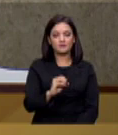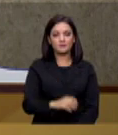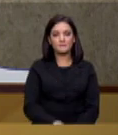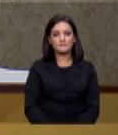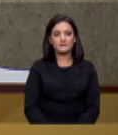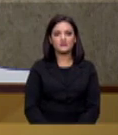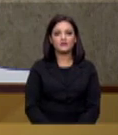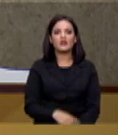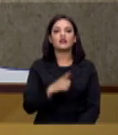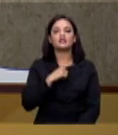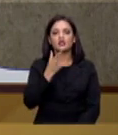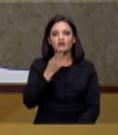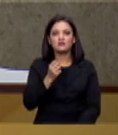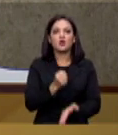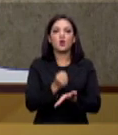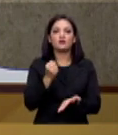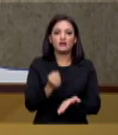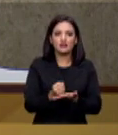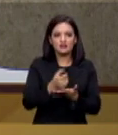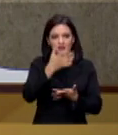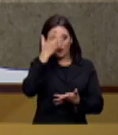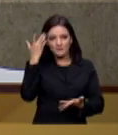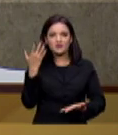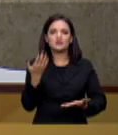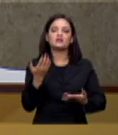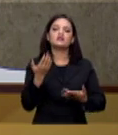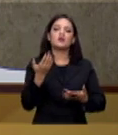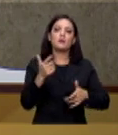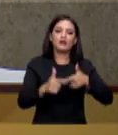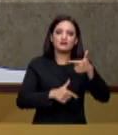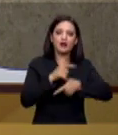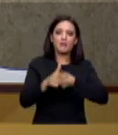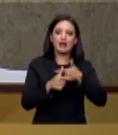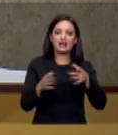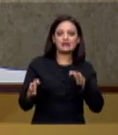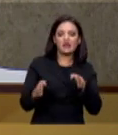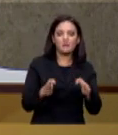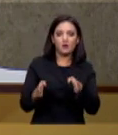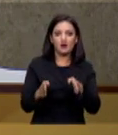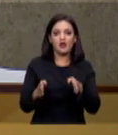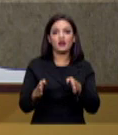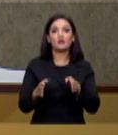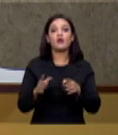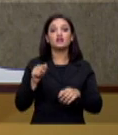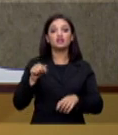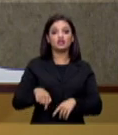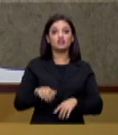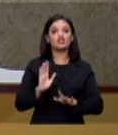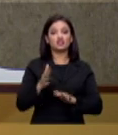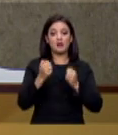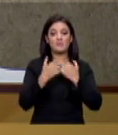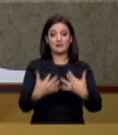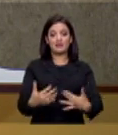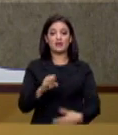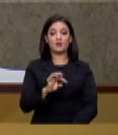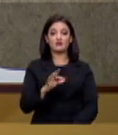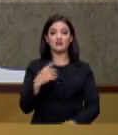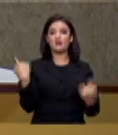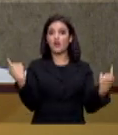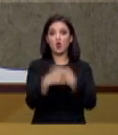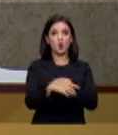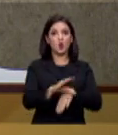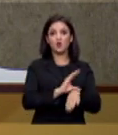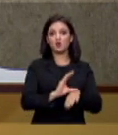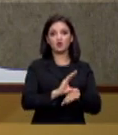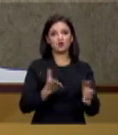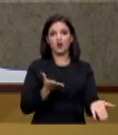igualmente sobre a contratação de servidores de caráter temporário, foi julgada inconstitucional pelo plenário do Supremo Tribunal